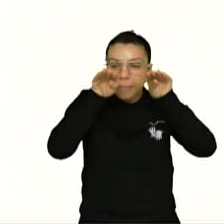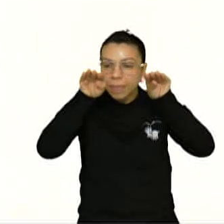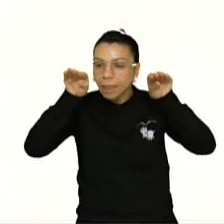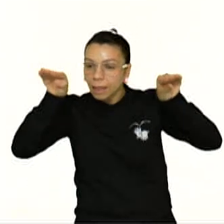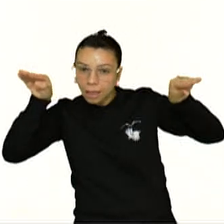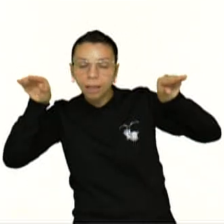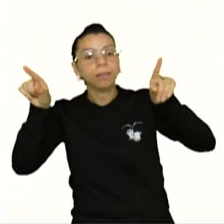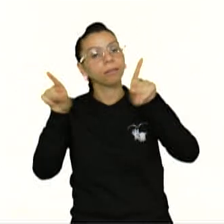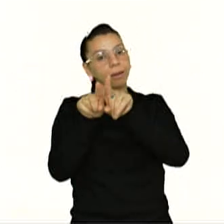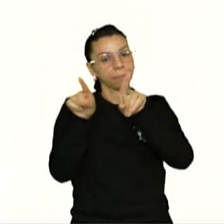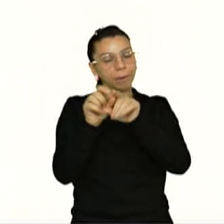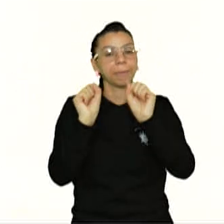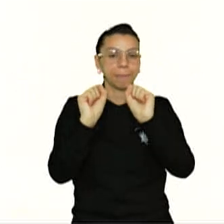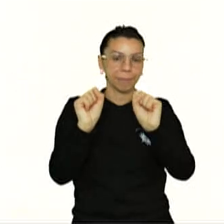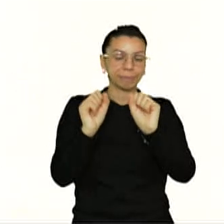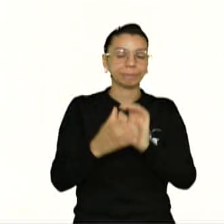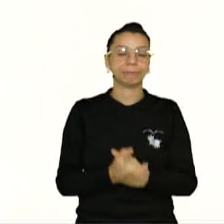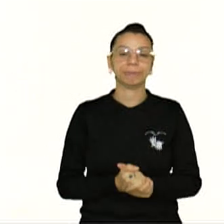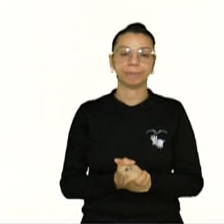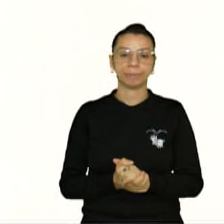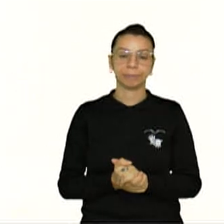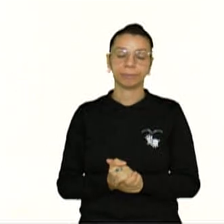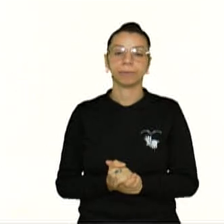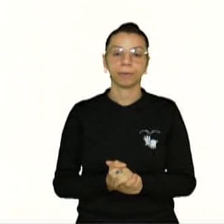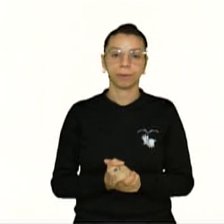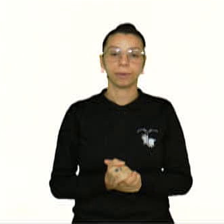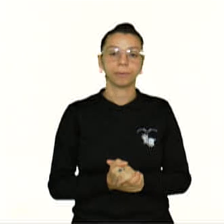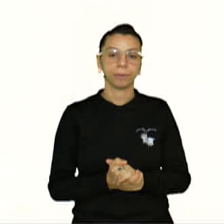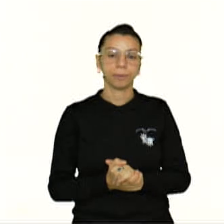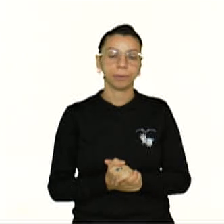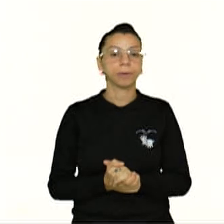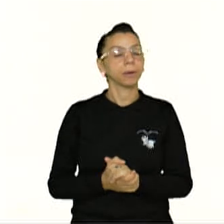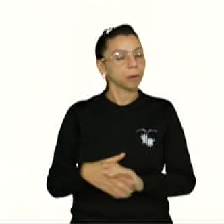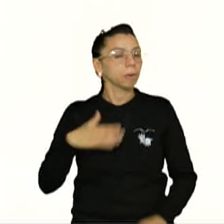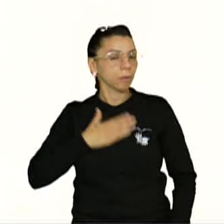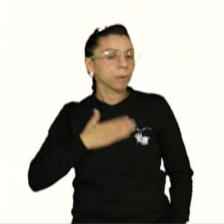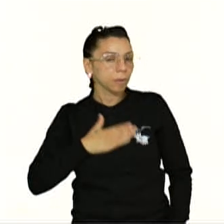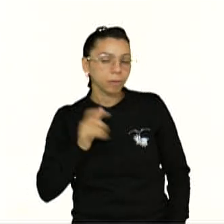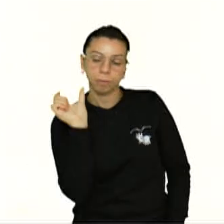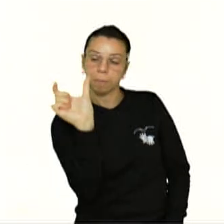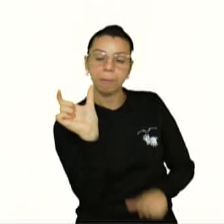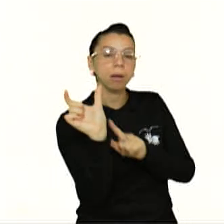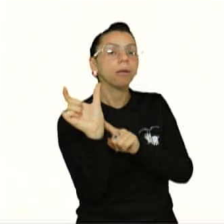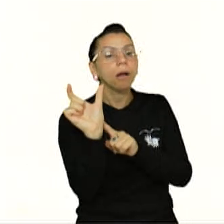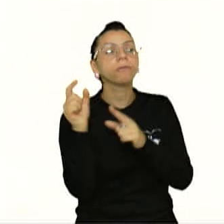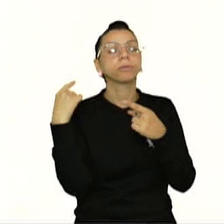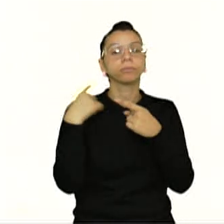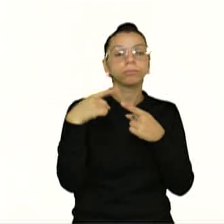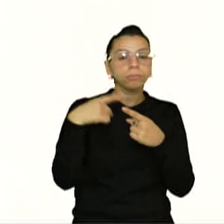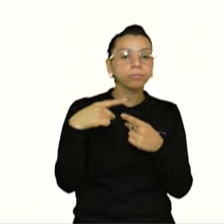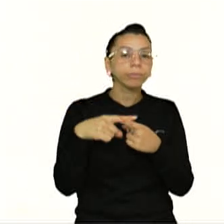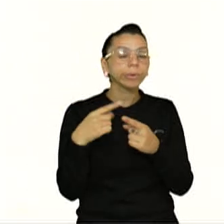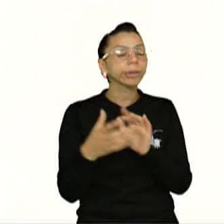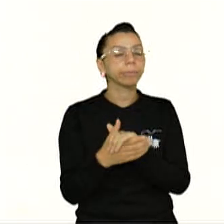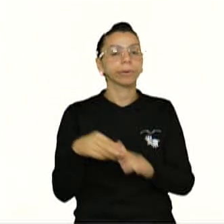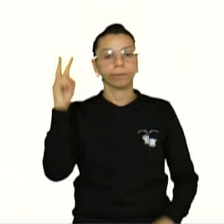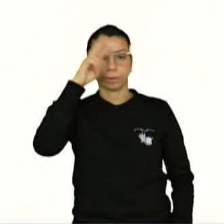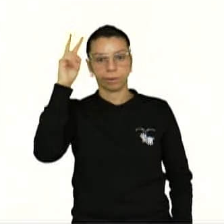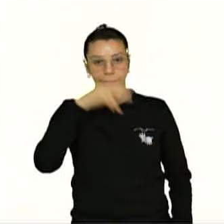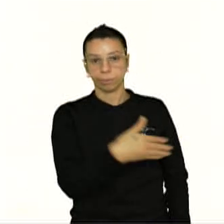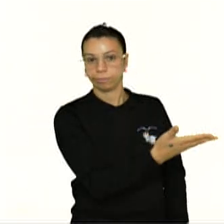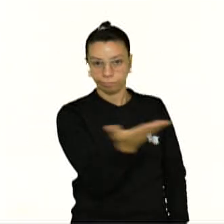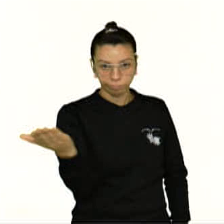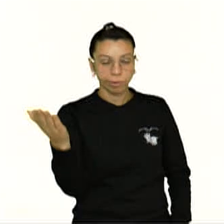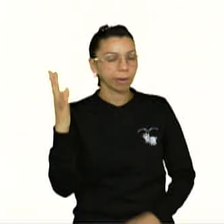mesma reta. Então, os pontos sejam colineares. Eu gosto de usar as palavras ali, até para ficar lembrando isso